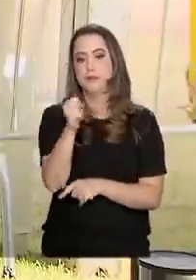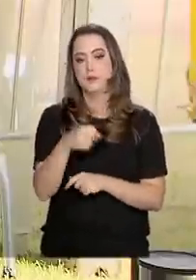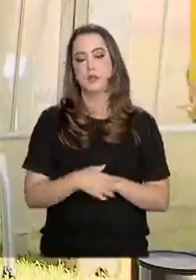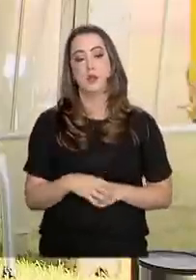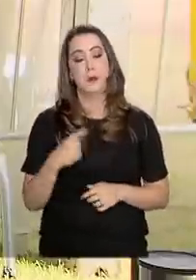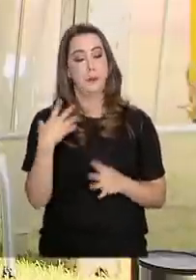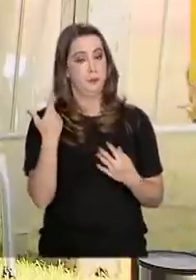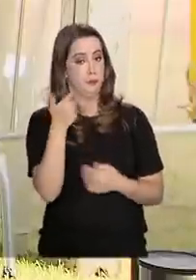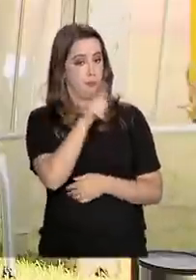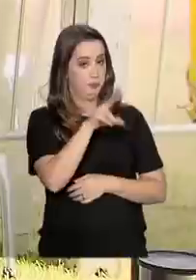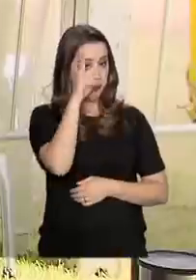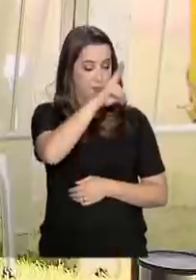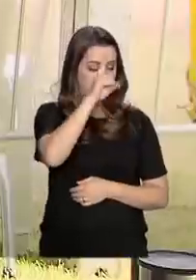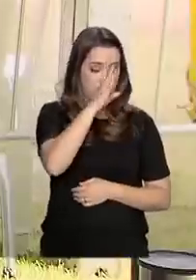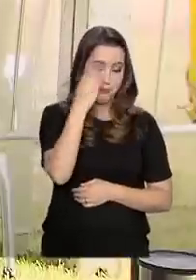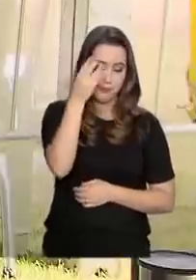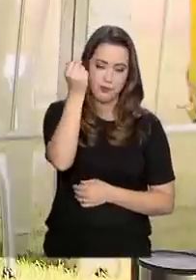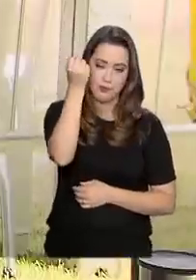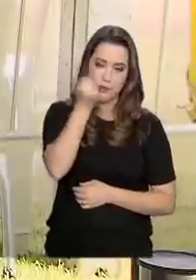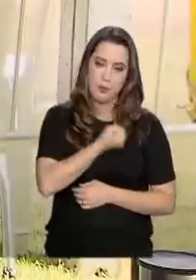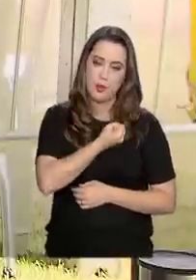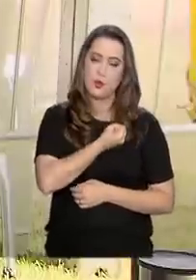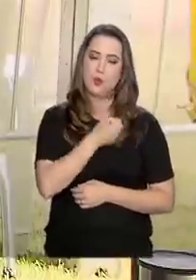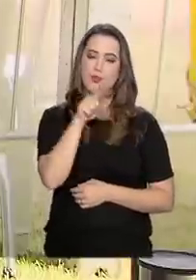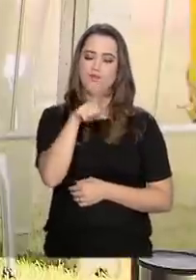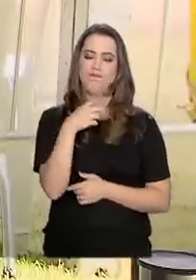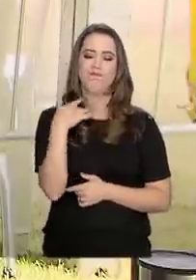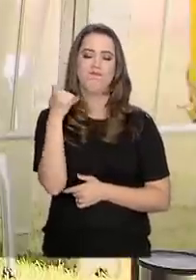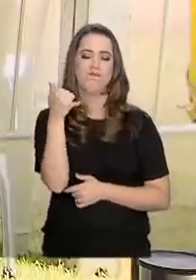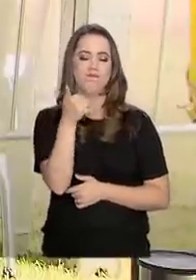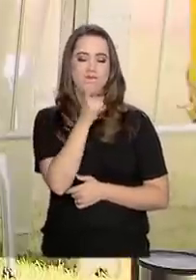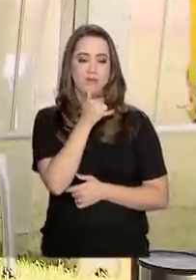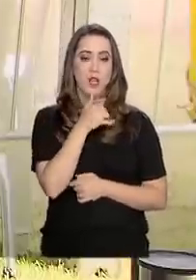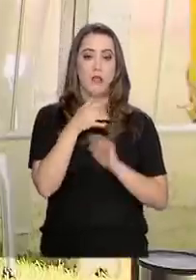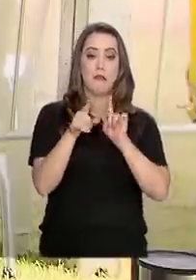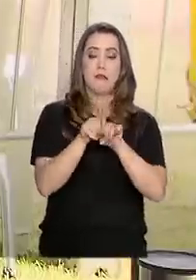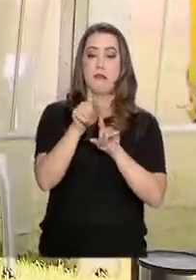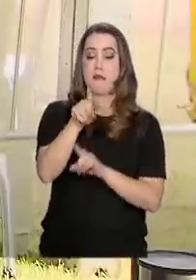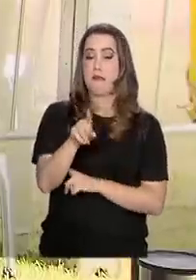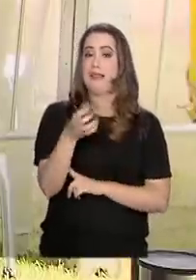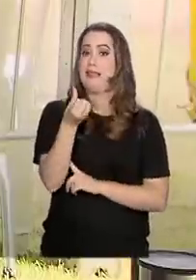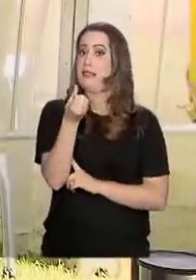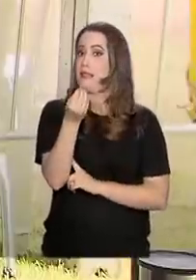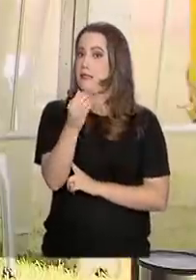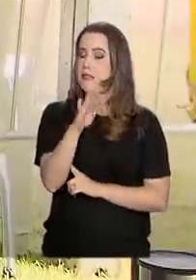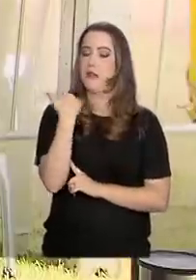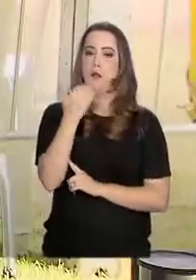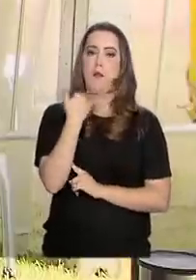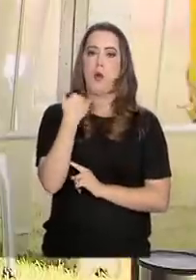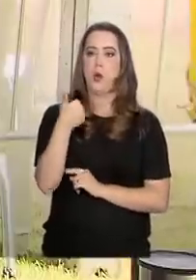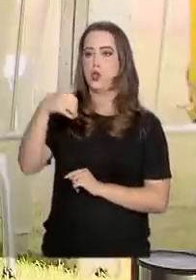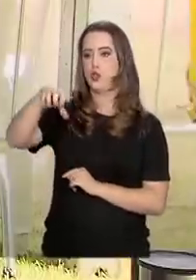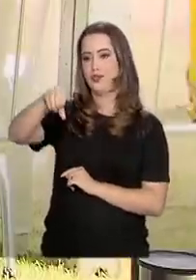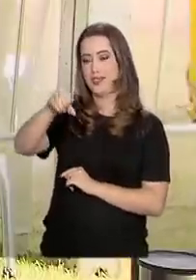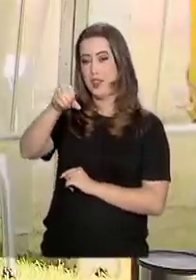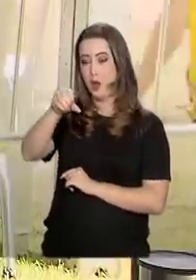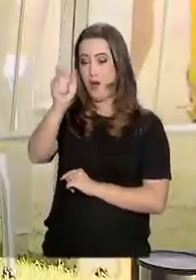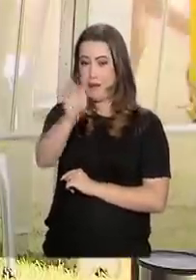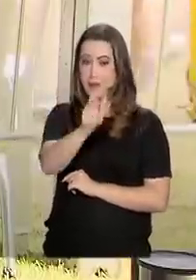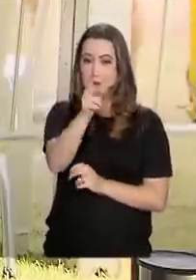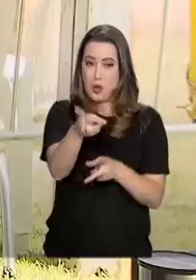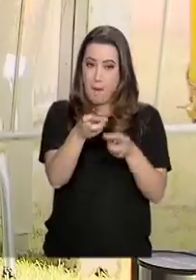dados que nós temos até agora confirmados dessa tragédia. Foram confirmadas 60 mortes, 19 corpos foram identificados,